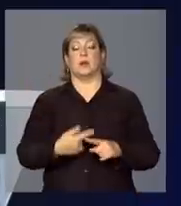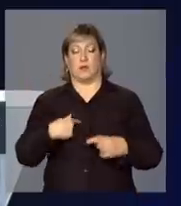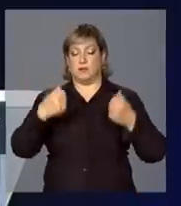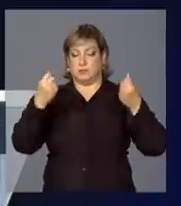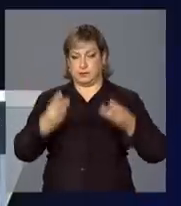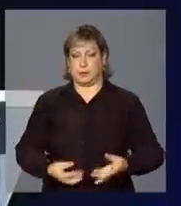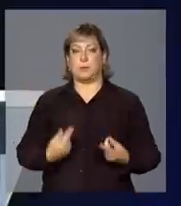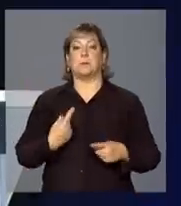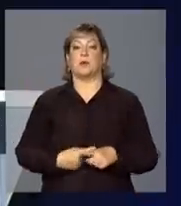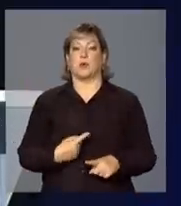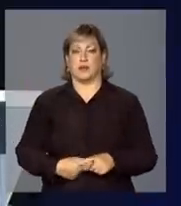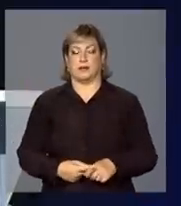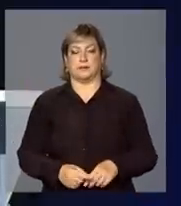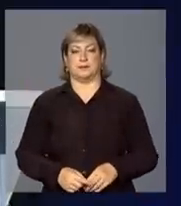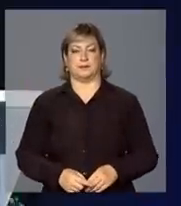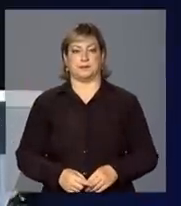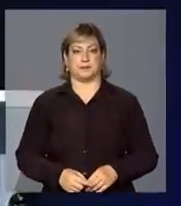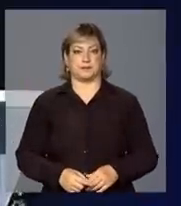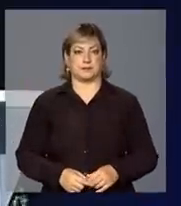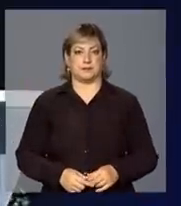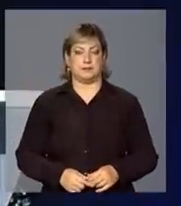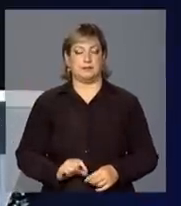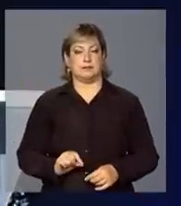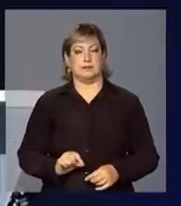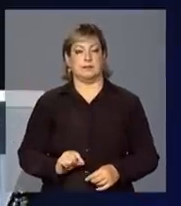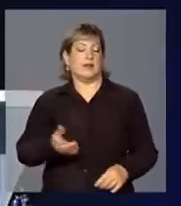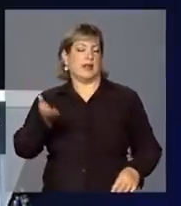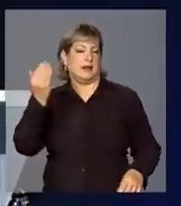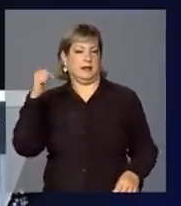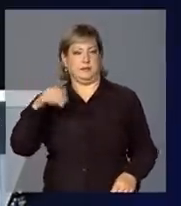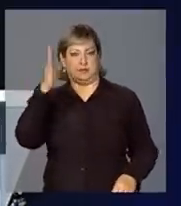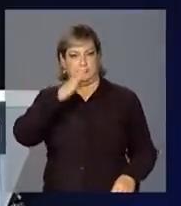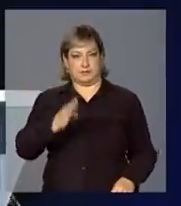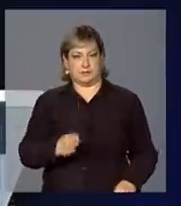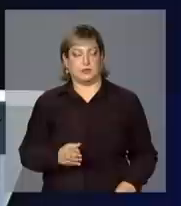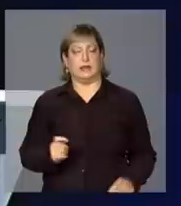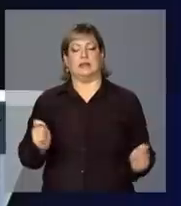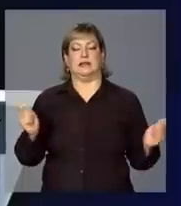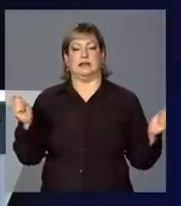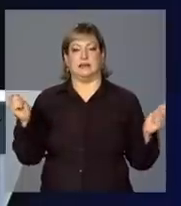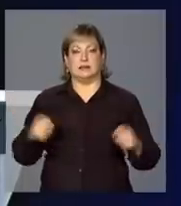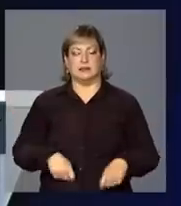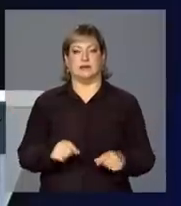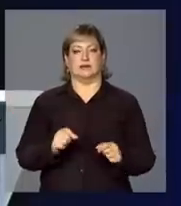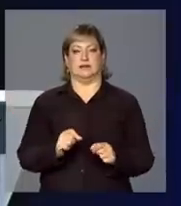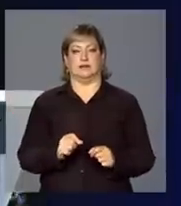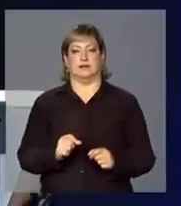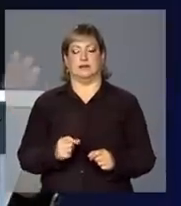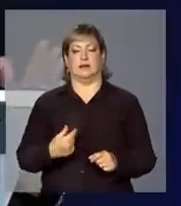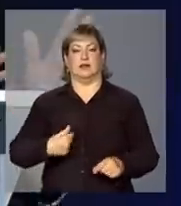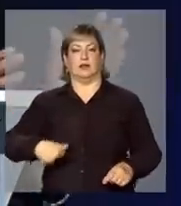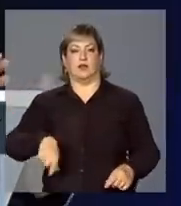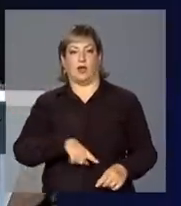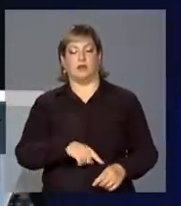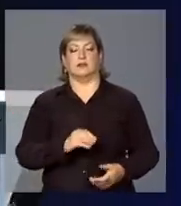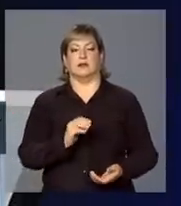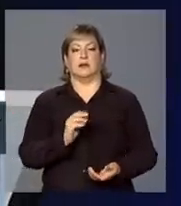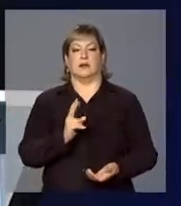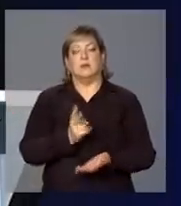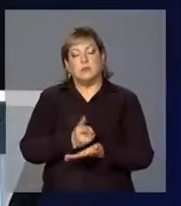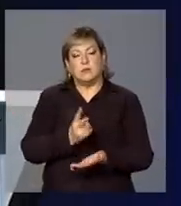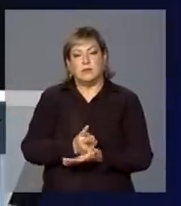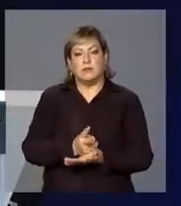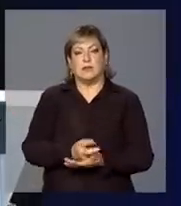para os senhores por quê. Era possível, no Brasil, que nós mantivéssemos essa uma